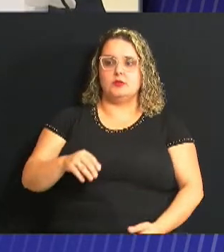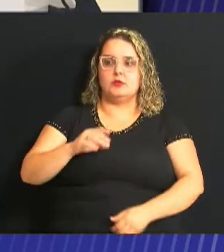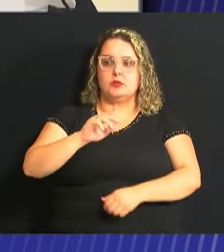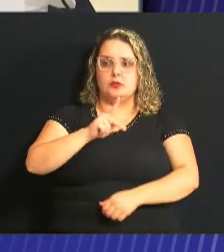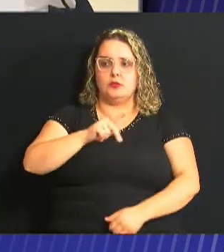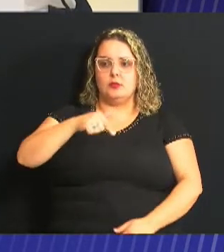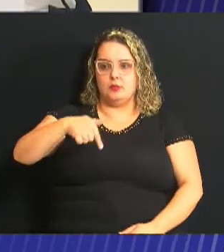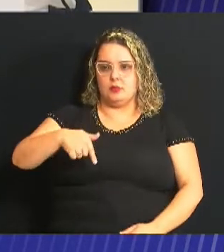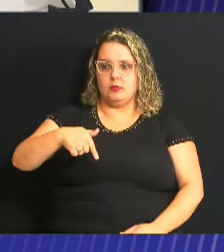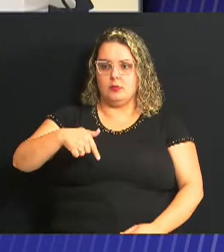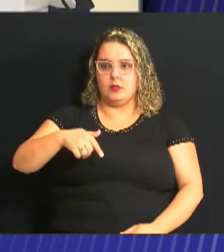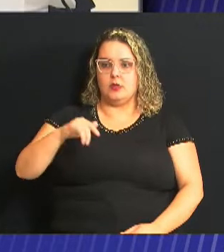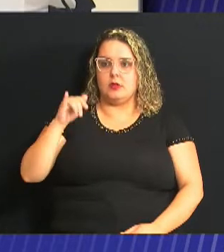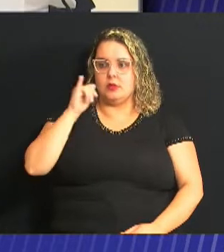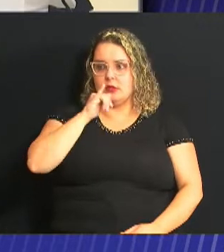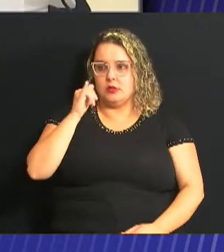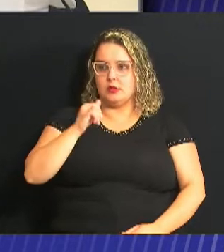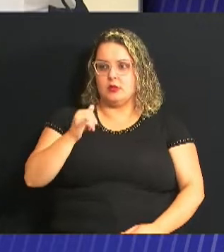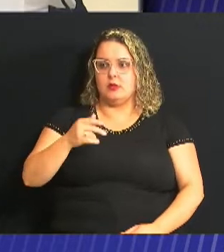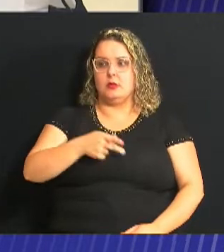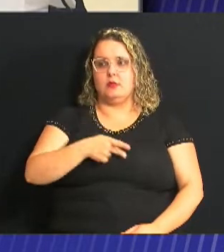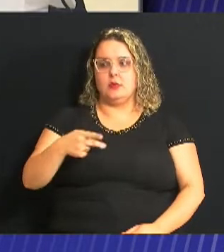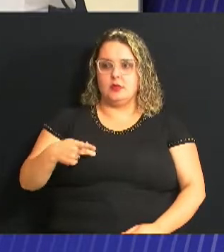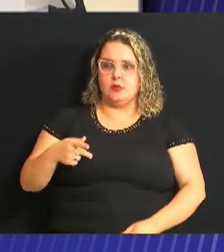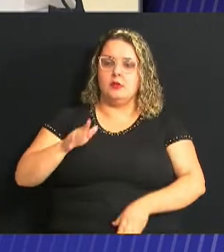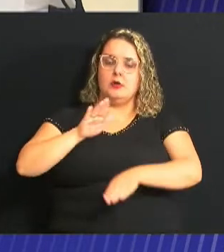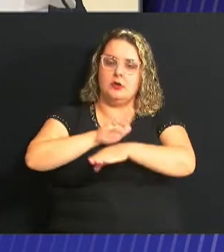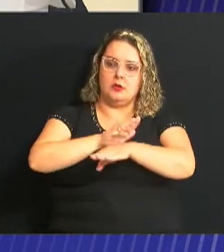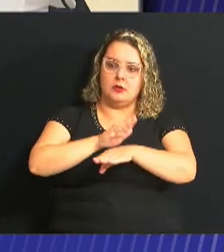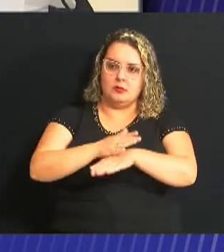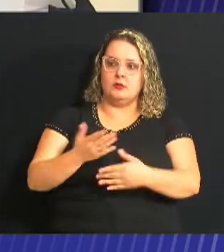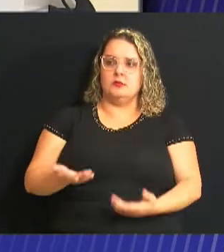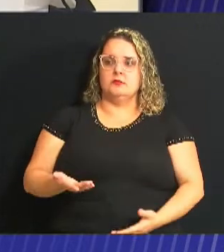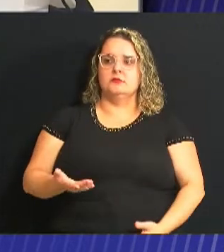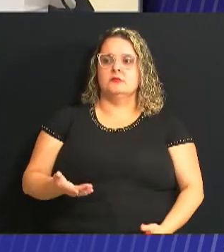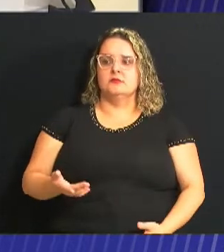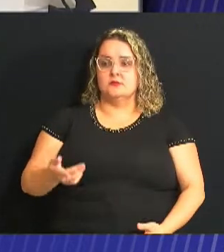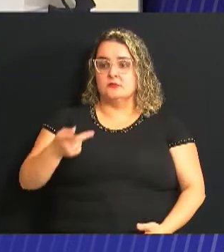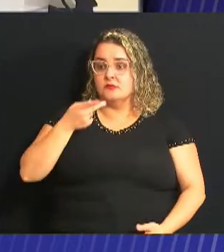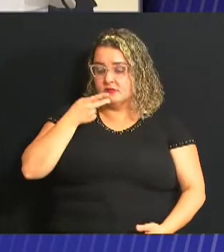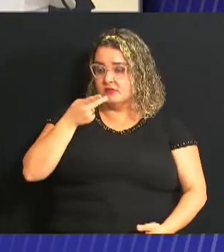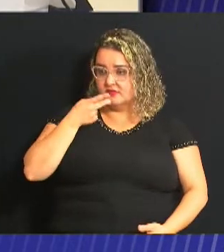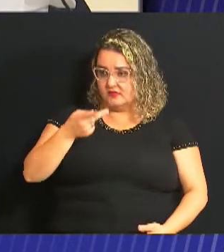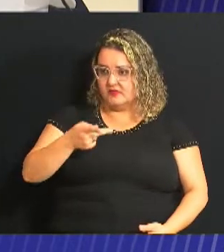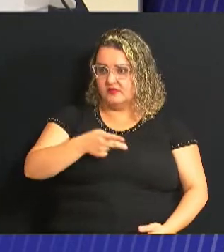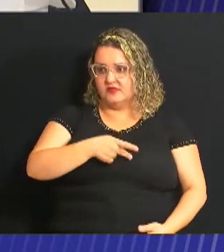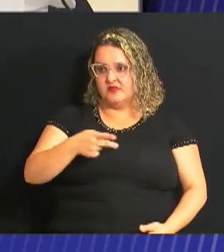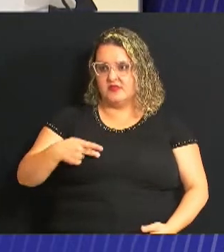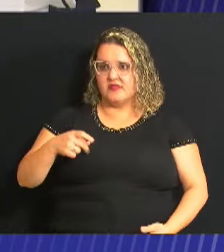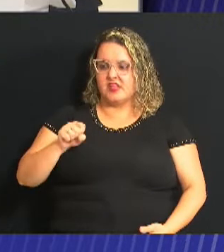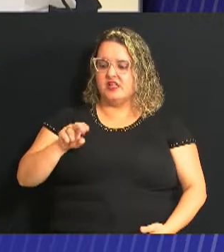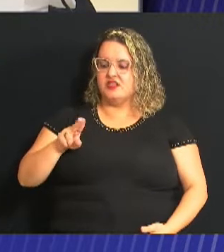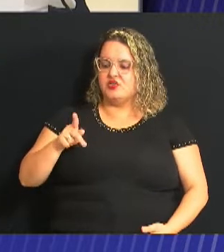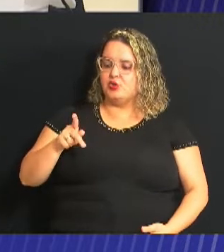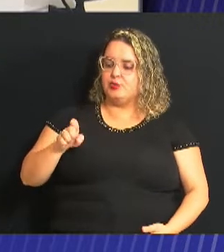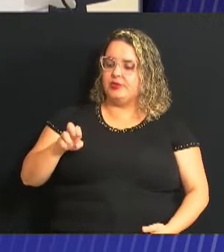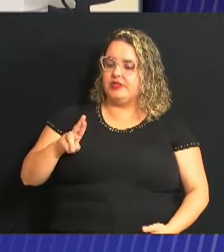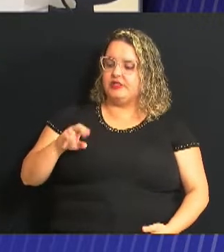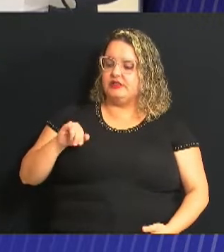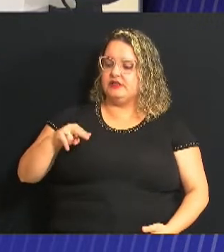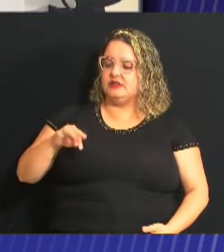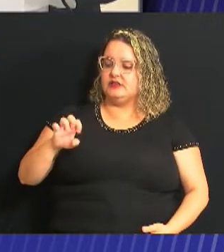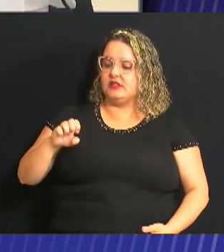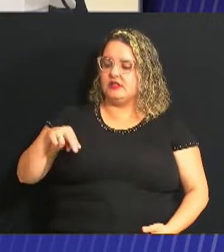pastor auxiliar. Como eu disse, também é o pastor superintendente da Escola Bíblica Dominical e